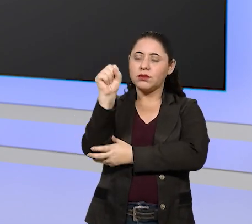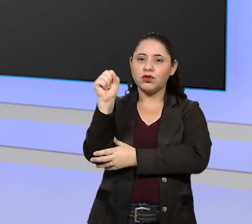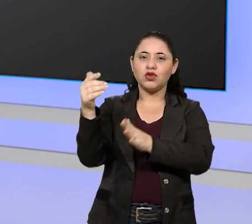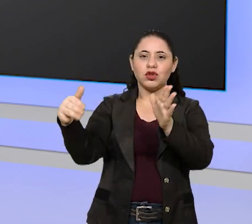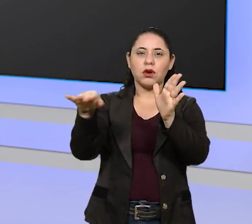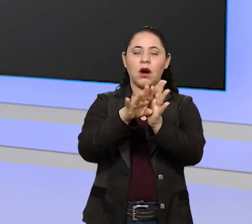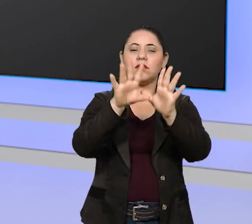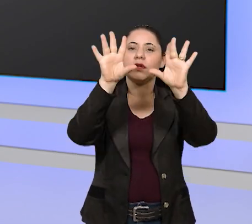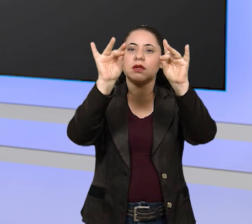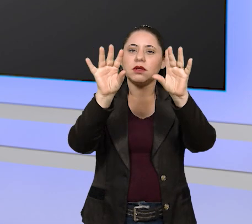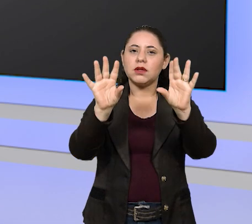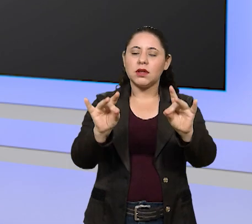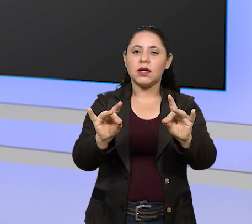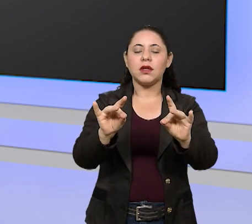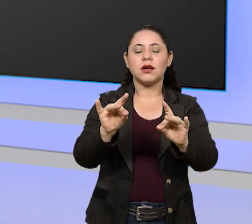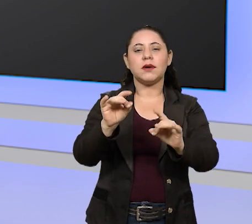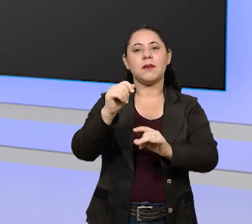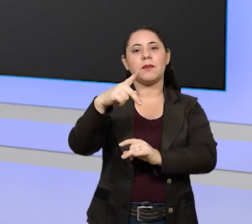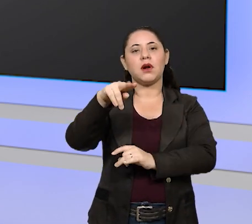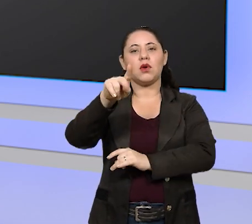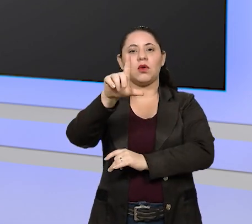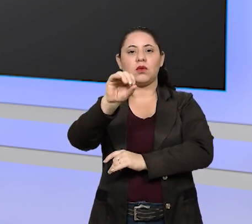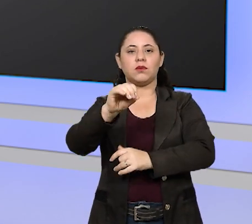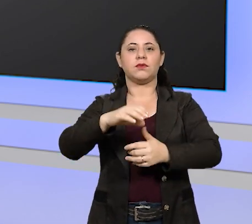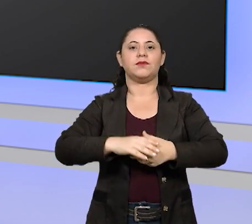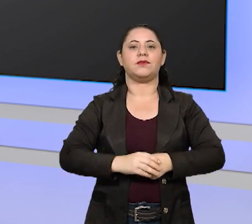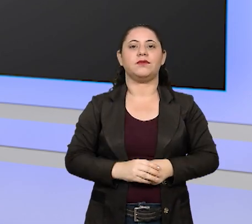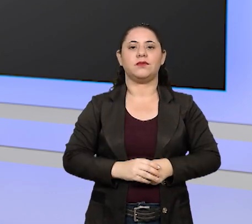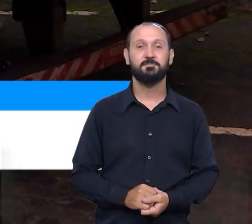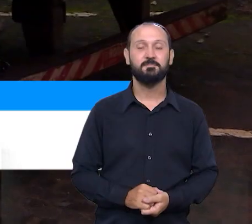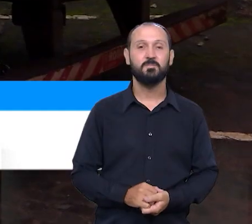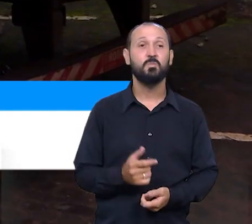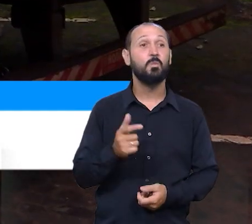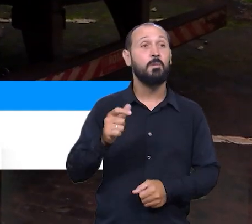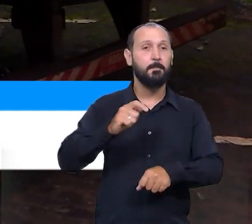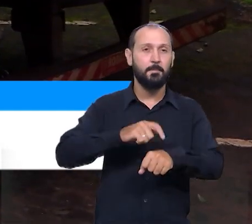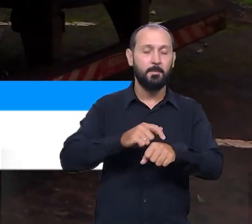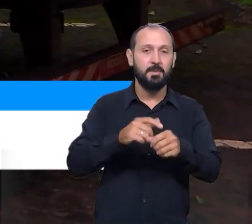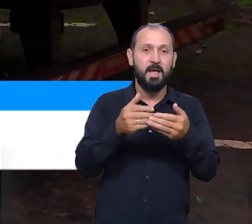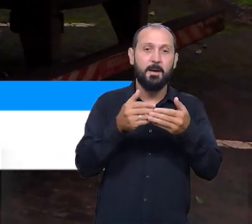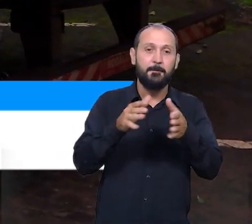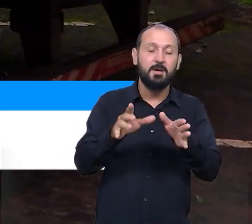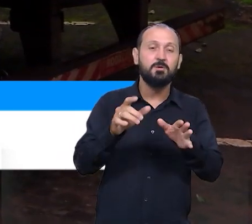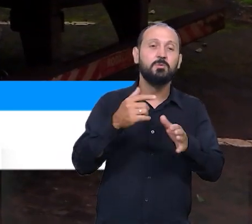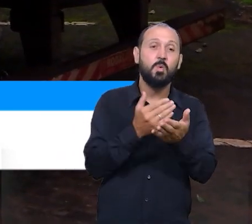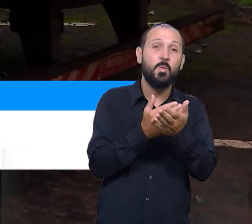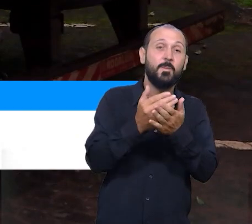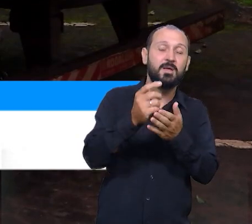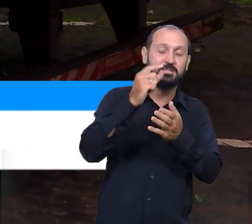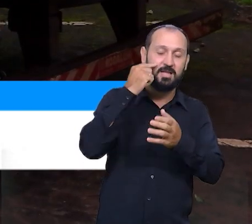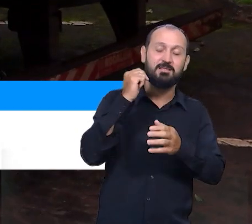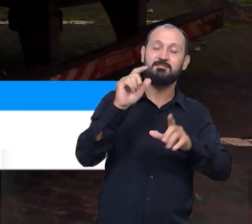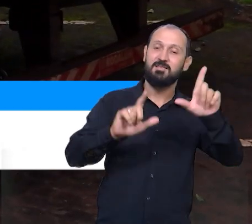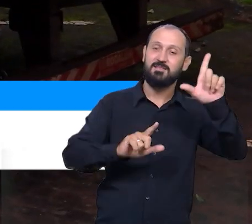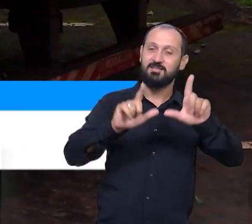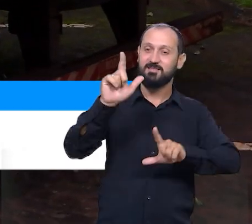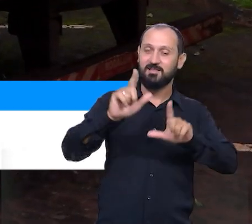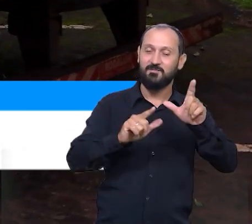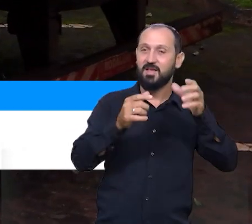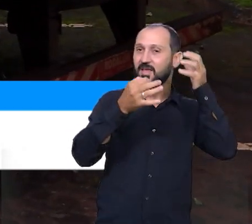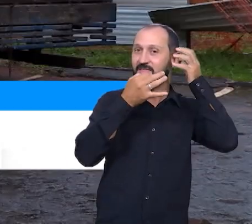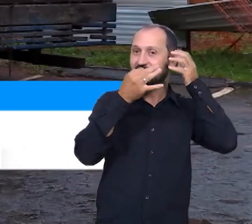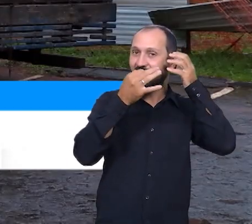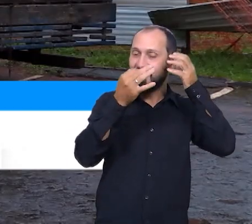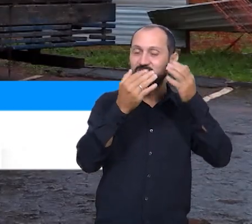chegou. Acompanhe mais detalhes com Paulo Radamés. Mais uma etapa para a abertura de sinal da TV e da